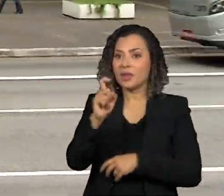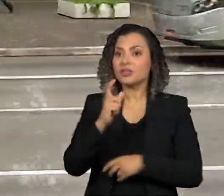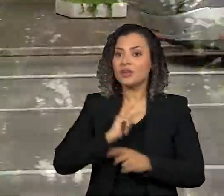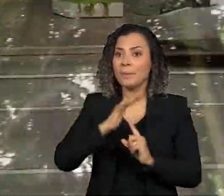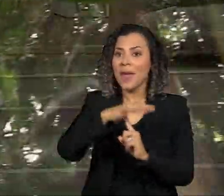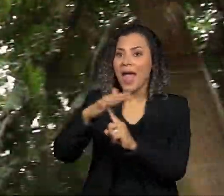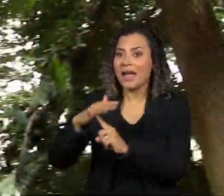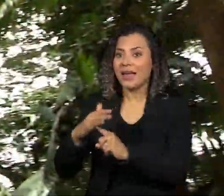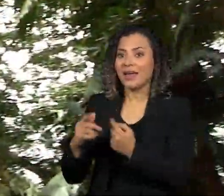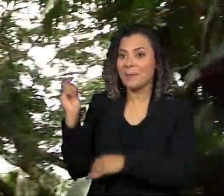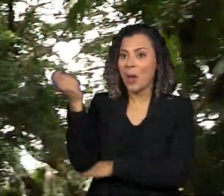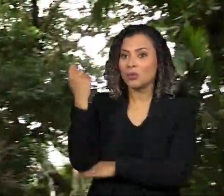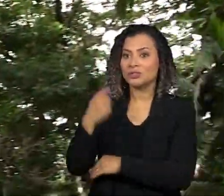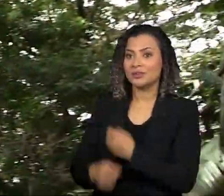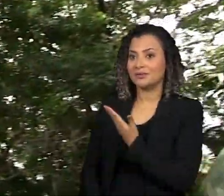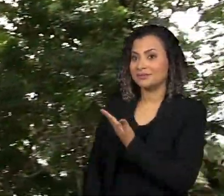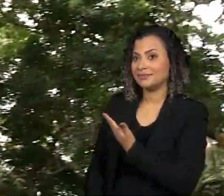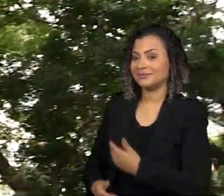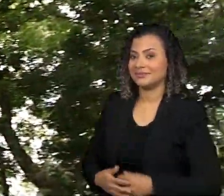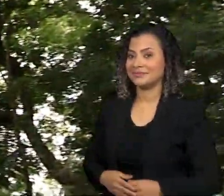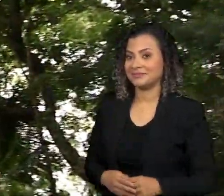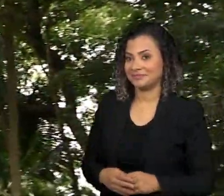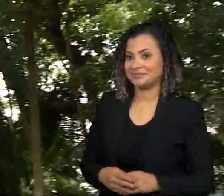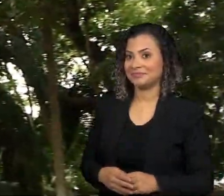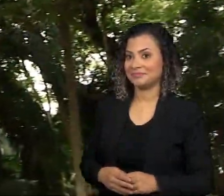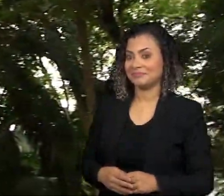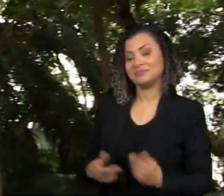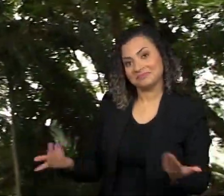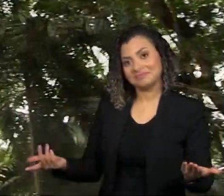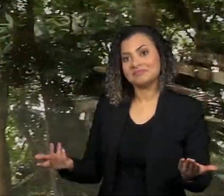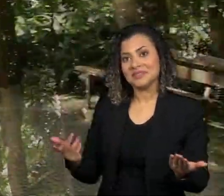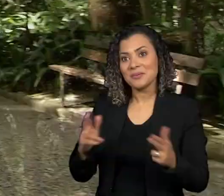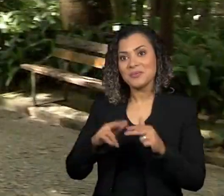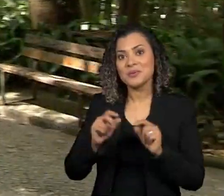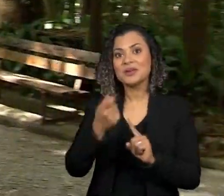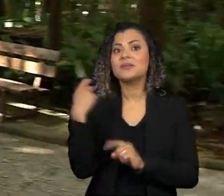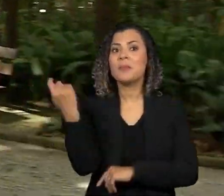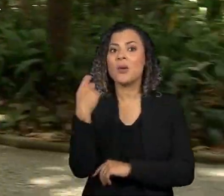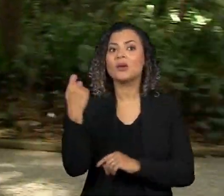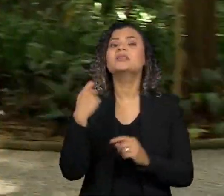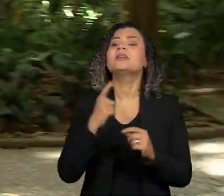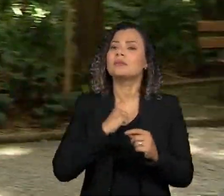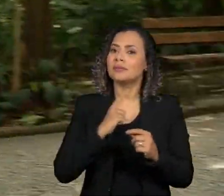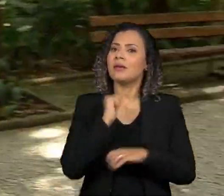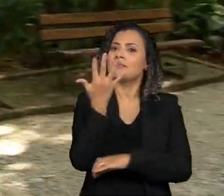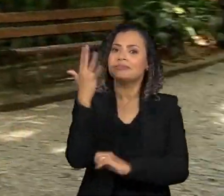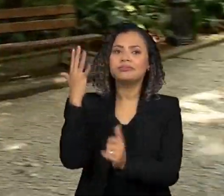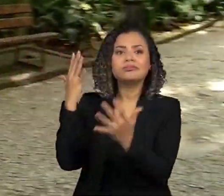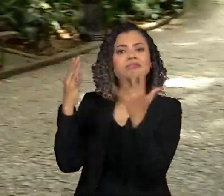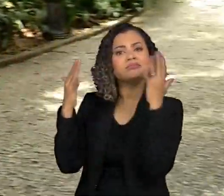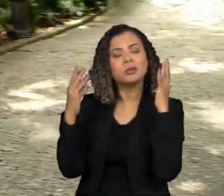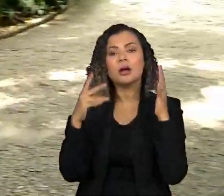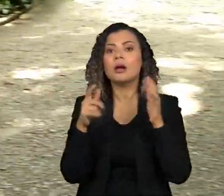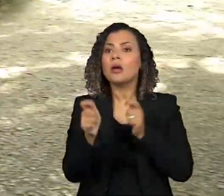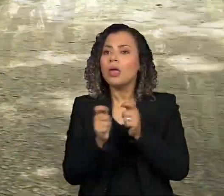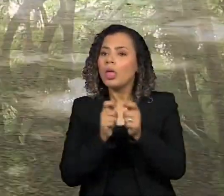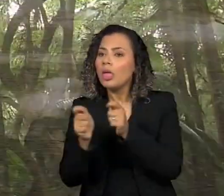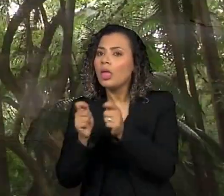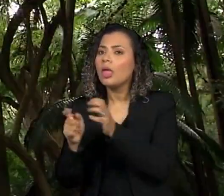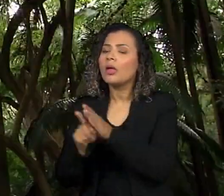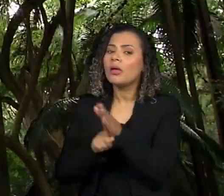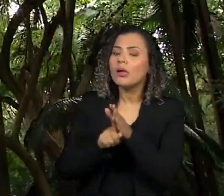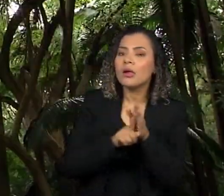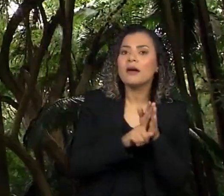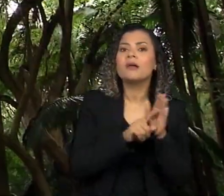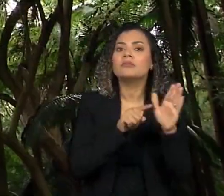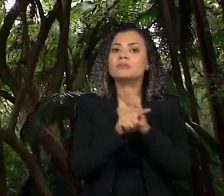parque enorme lá, temos 2 parques, né? E alguns dos entrevistados falaram que nunca, poucos citaram o parque, né, quando falava de como